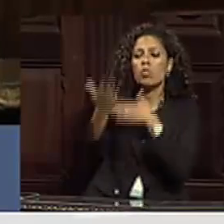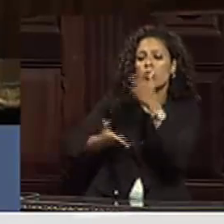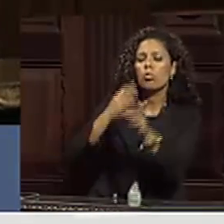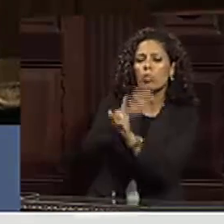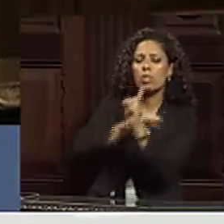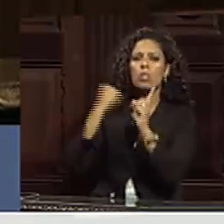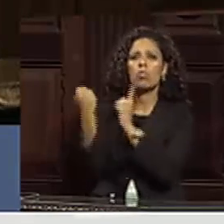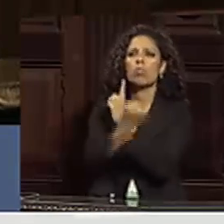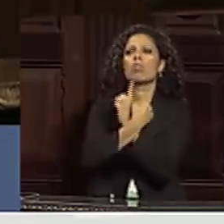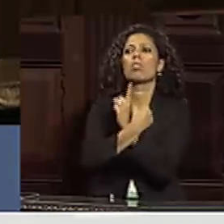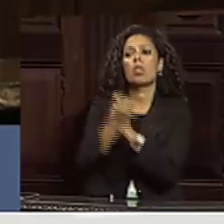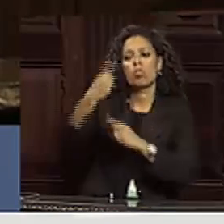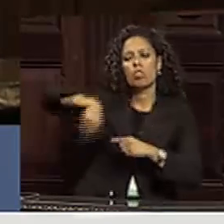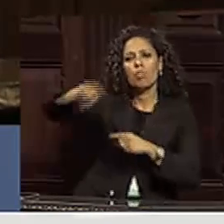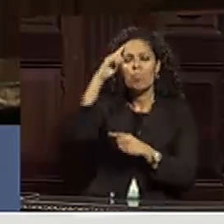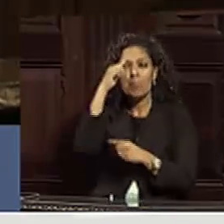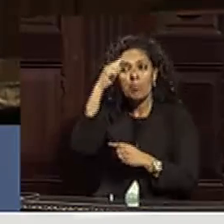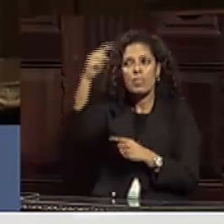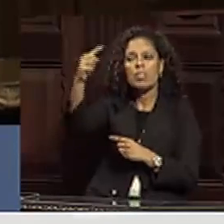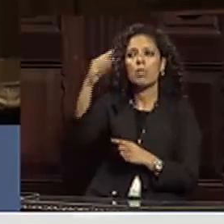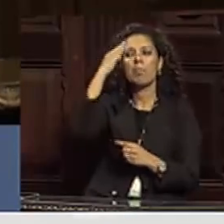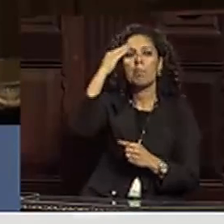Uma parte, deputado, quanto...